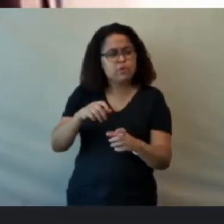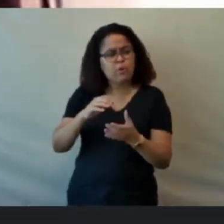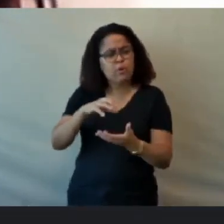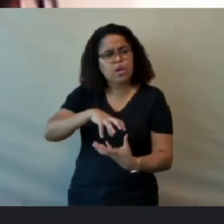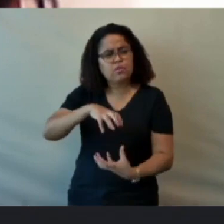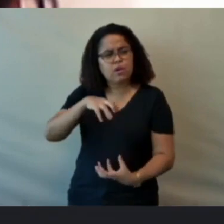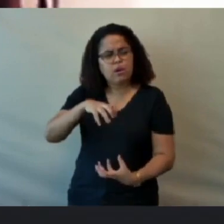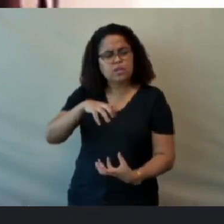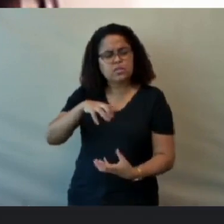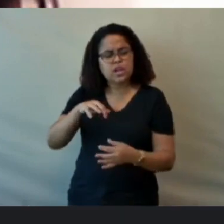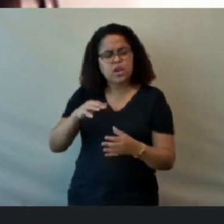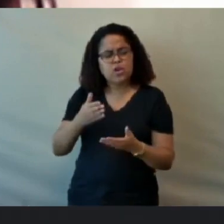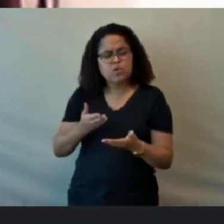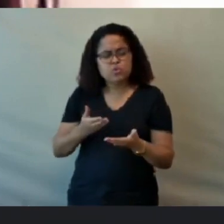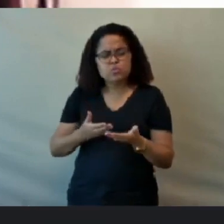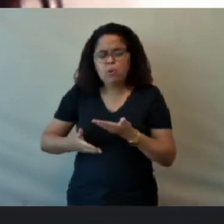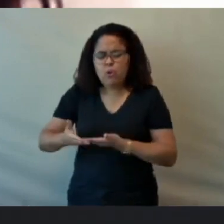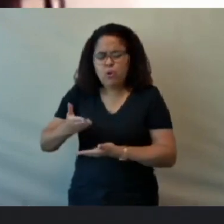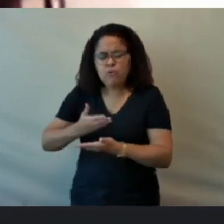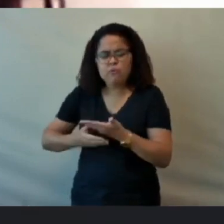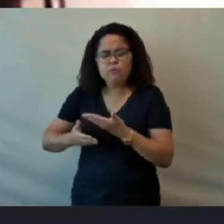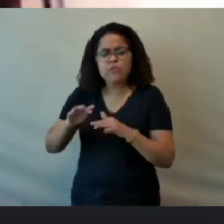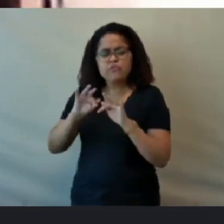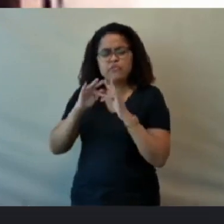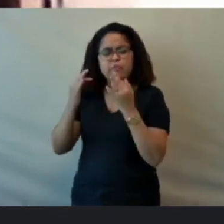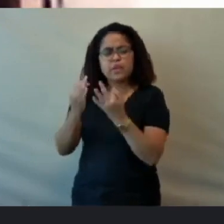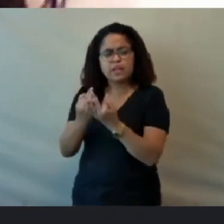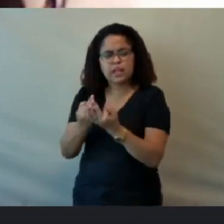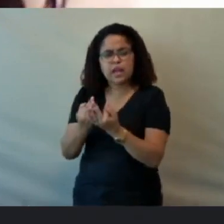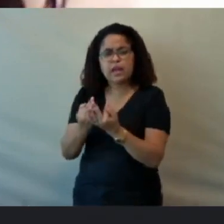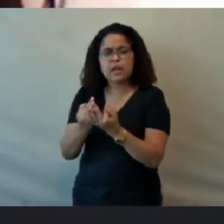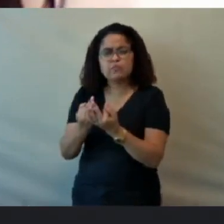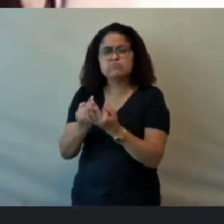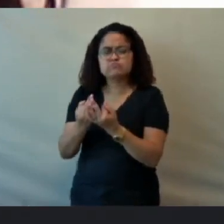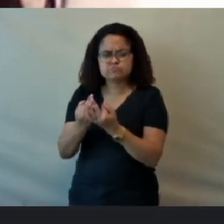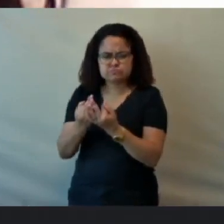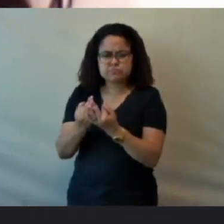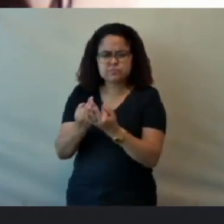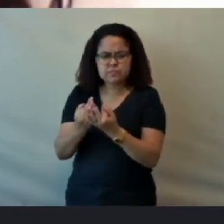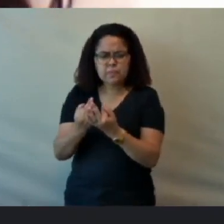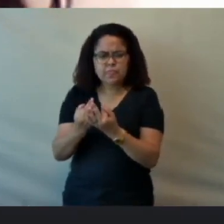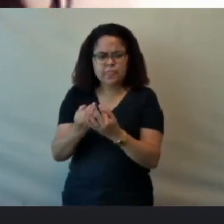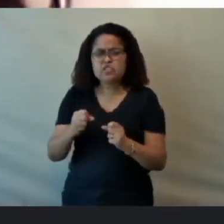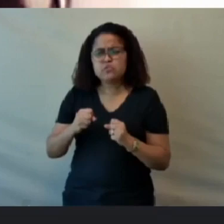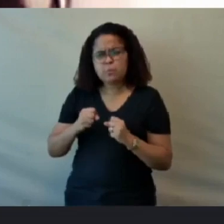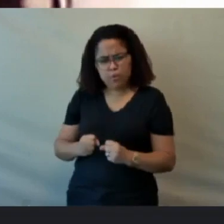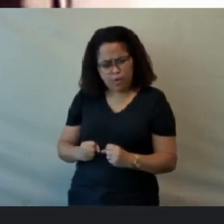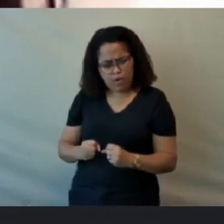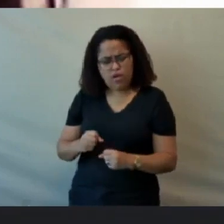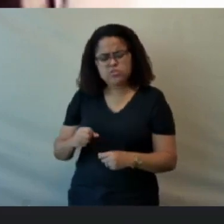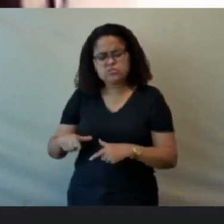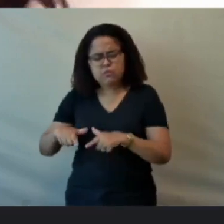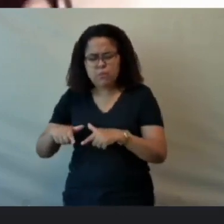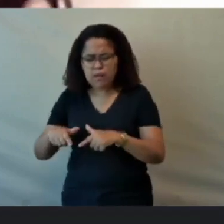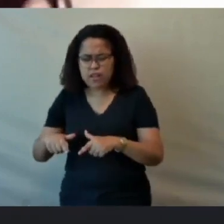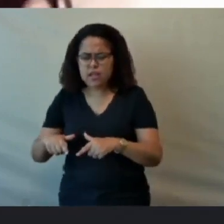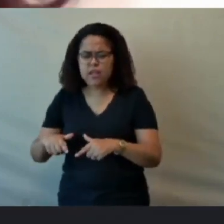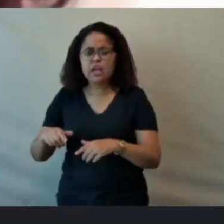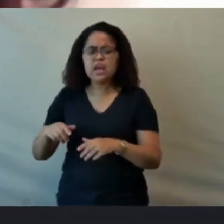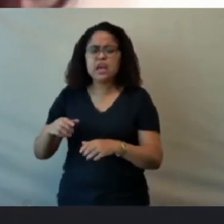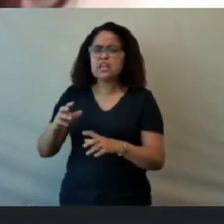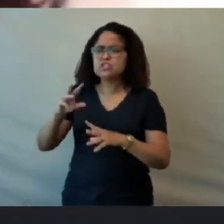pode trabalhar com a família de forma a fortalecer a convivência da pessoa idosa e dos demais membros